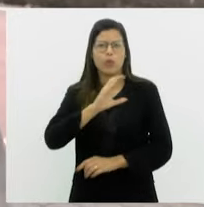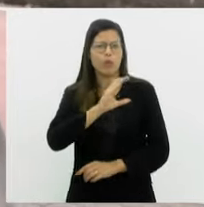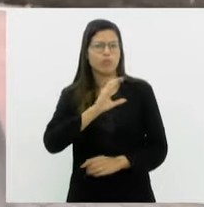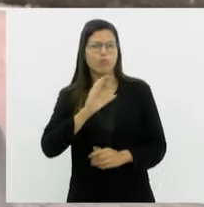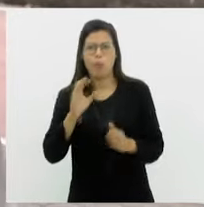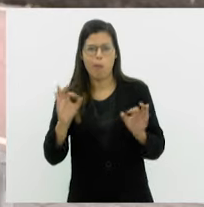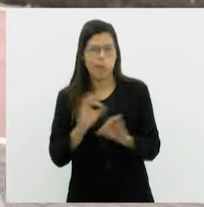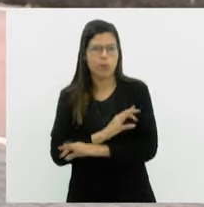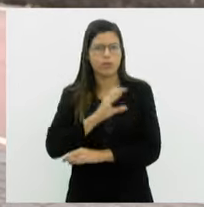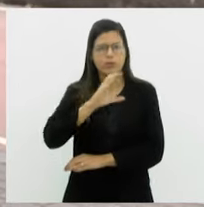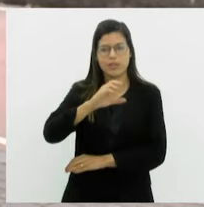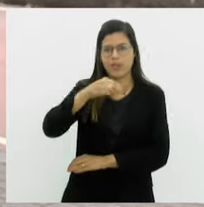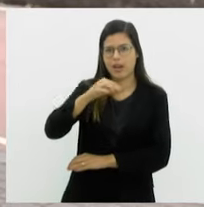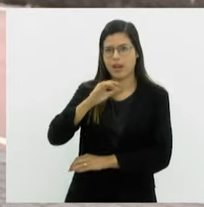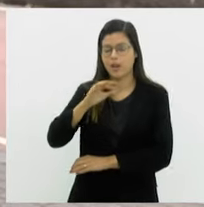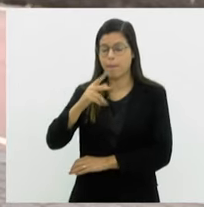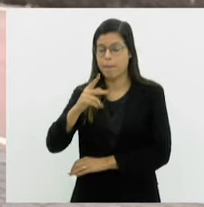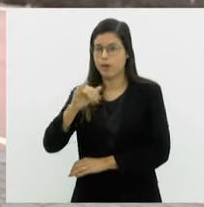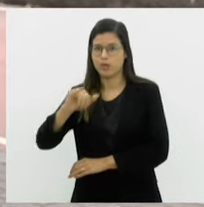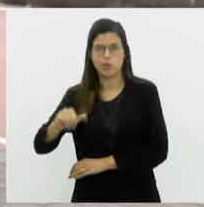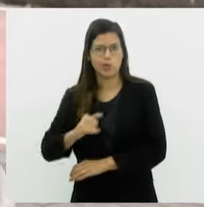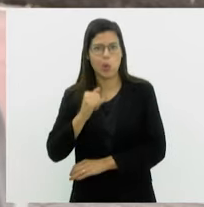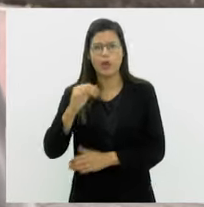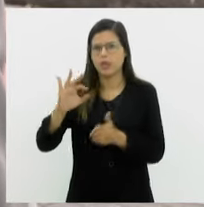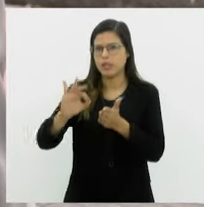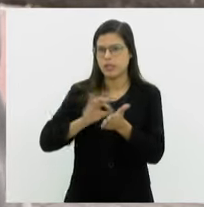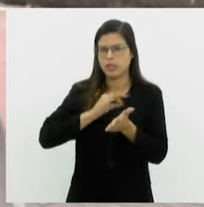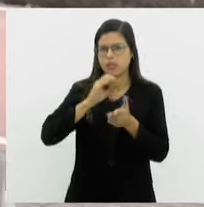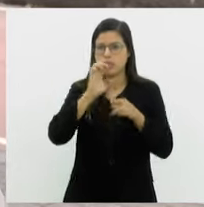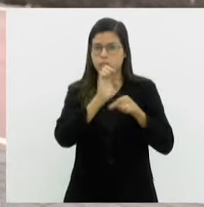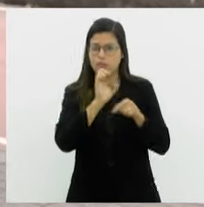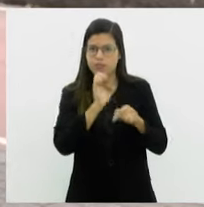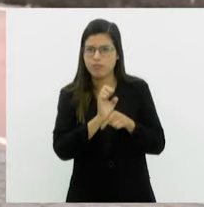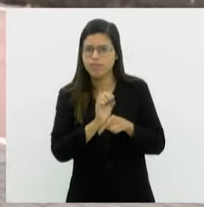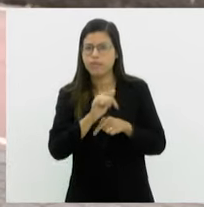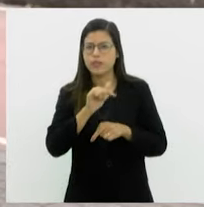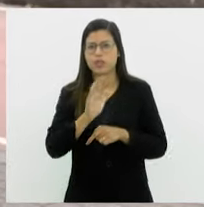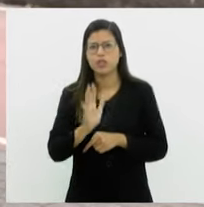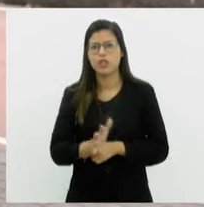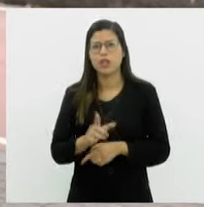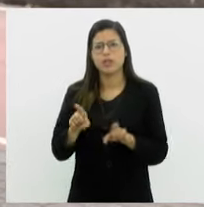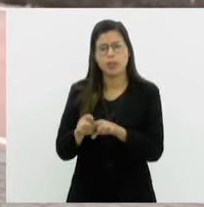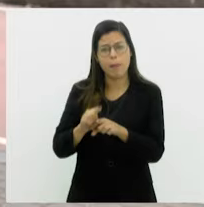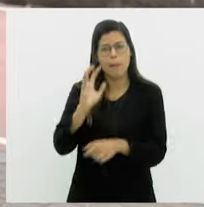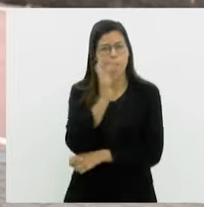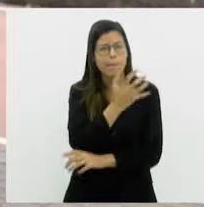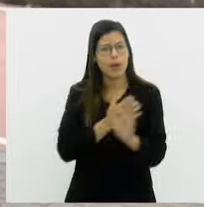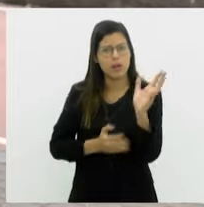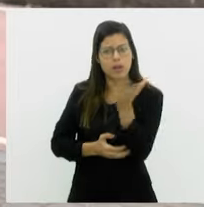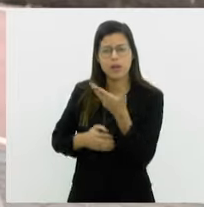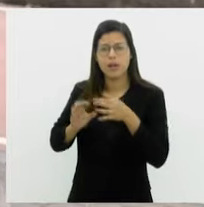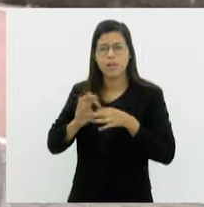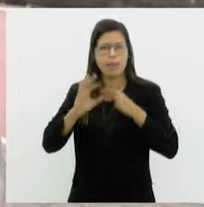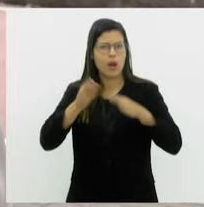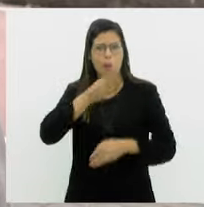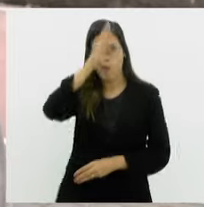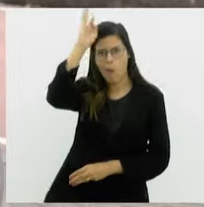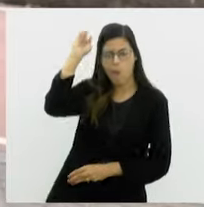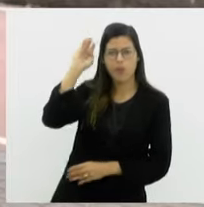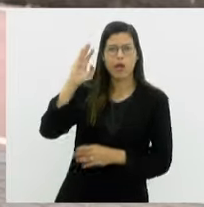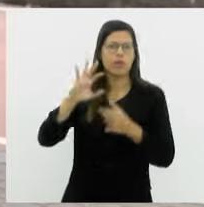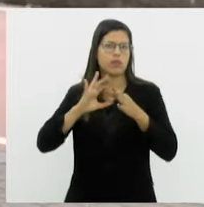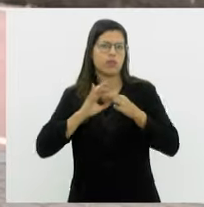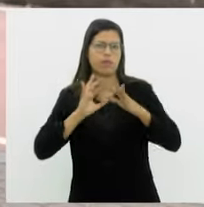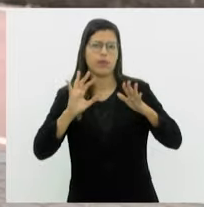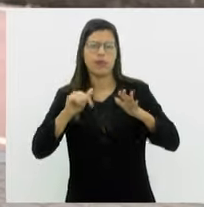Secretaria de Fazenda, com a inscrição estadual, já sai com o meio ambiente liberando também, Corpo de Bombeiros liberando. Então, isso tudo